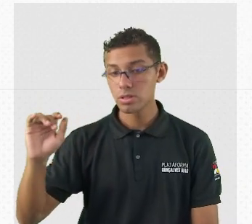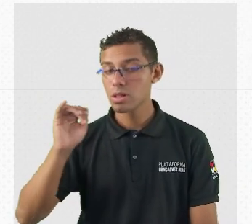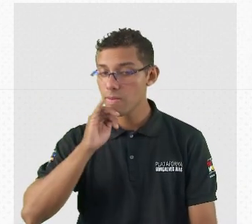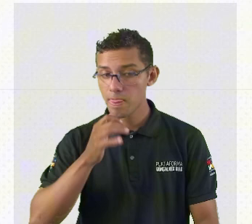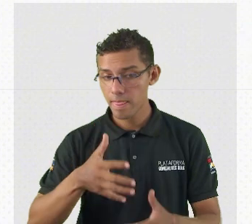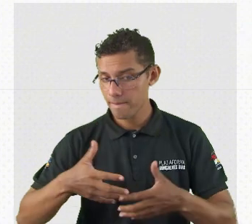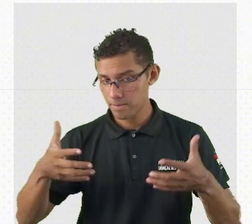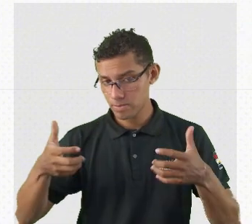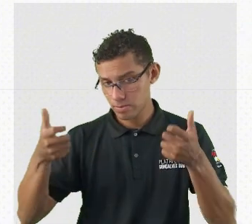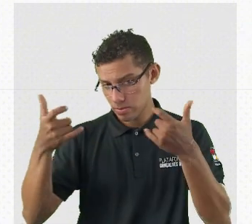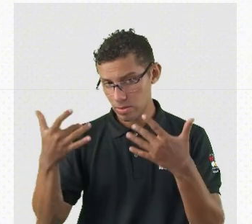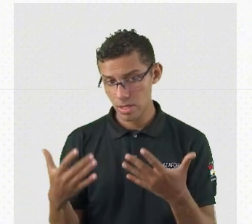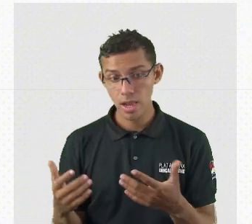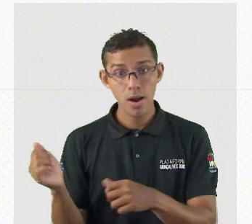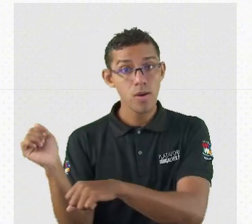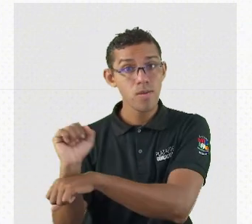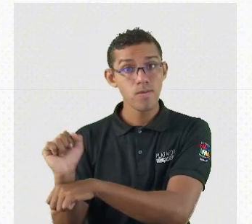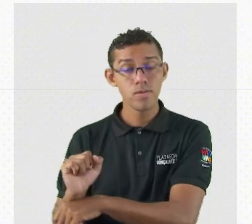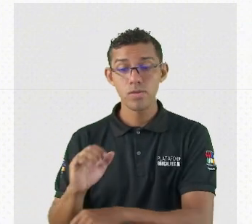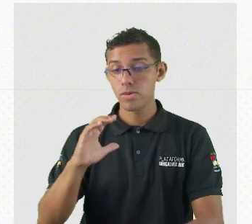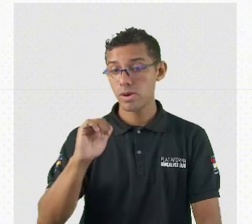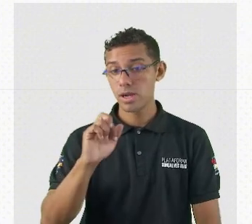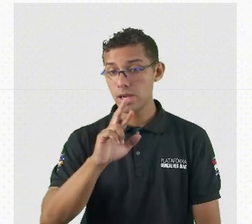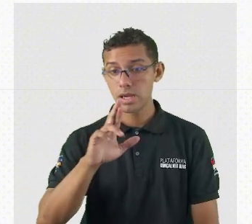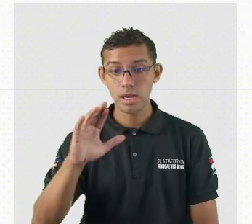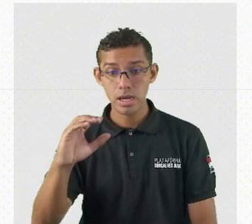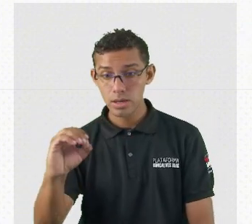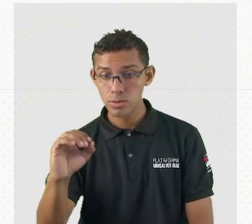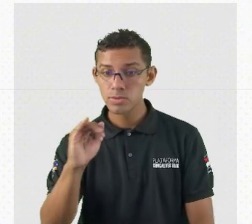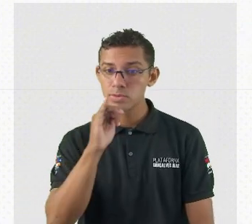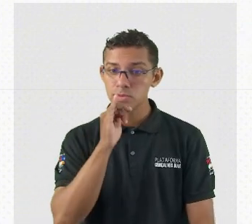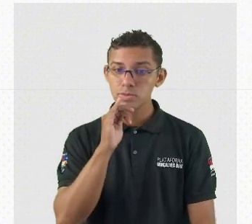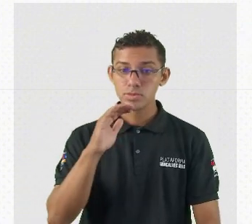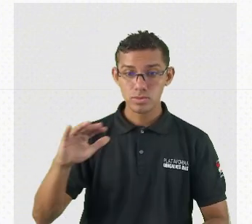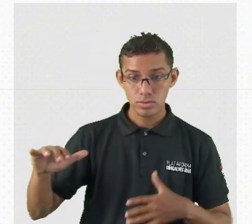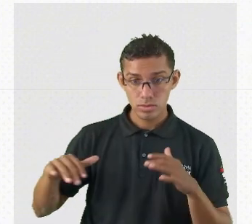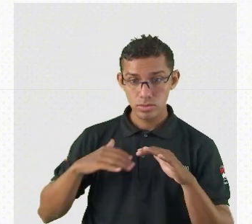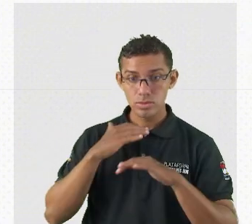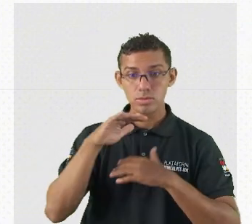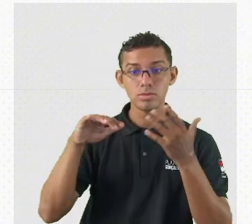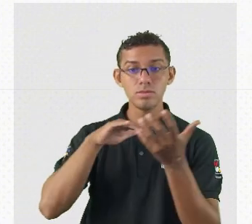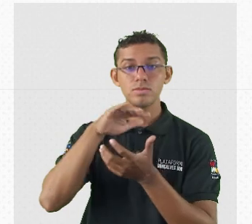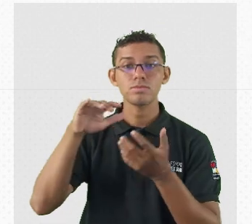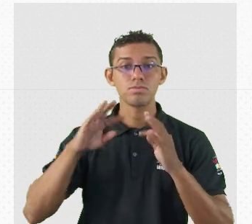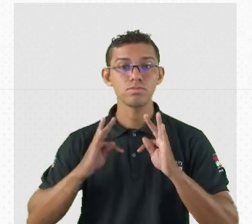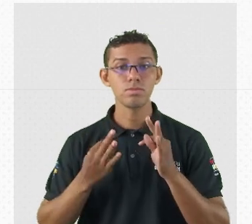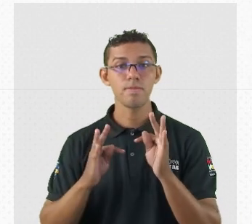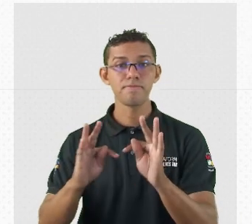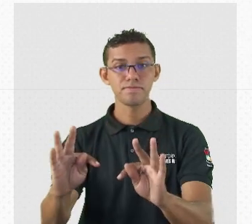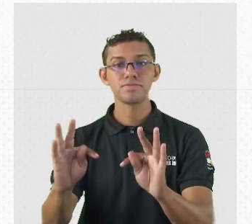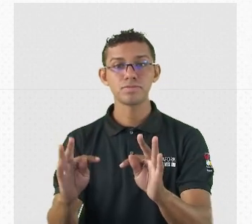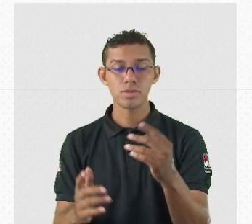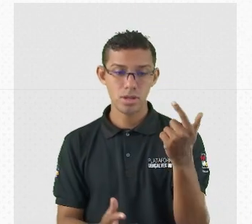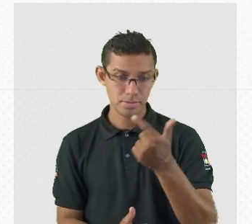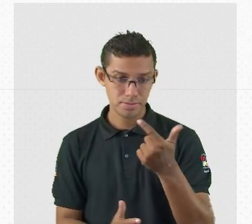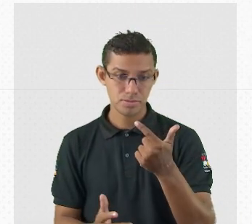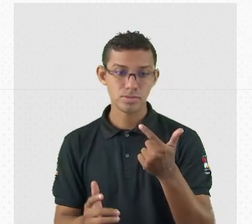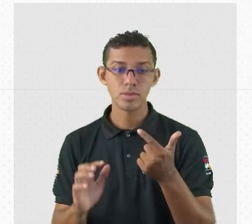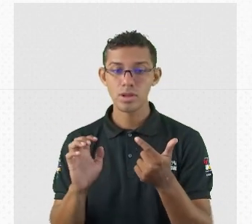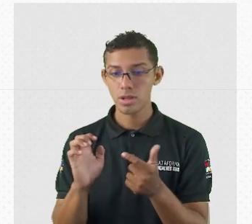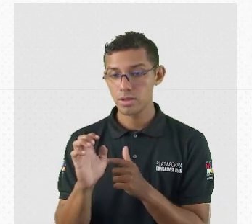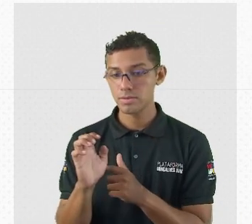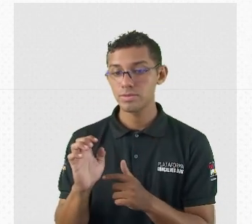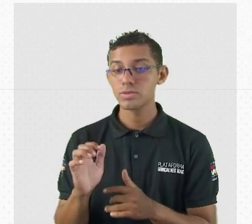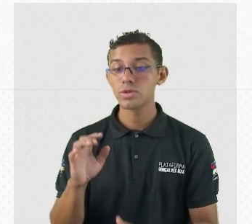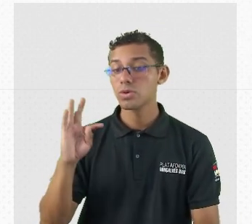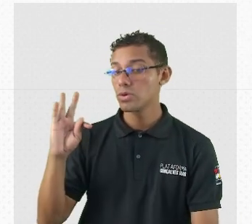até hoje, e um deles é o carro, gente. O carro a combustão, ele obviamente evoluiu em tecnologia, mas ele era oriundo da segunda revolução. O